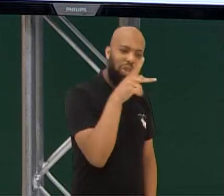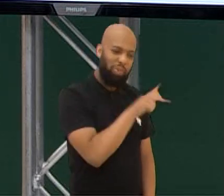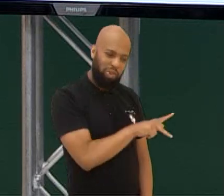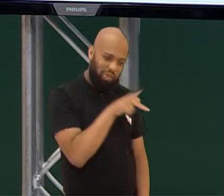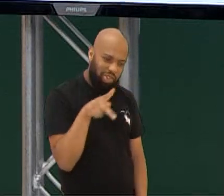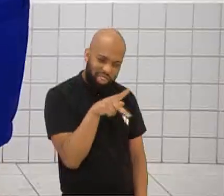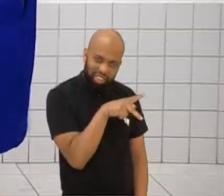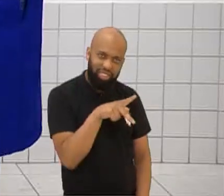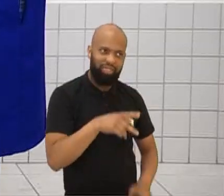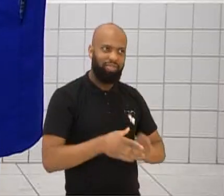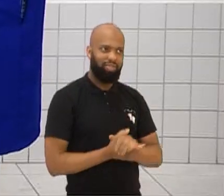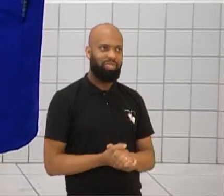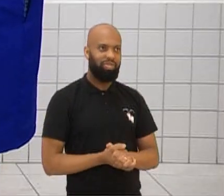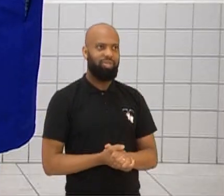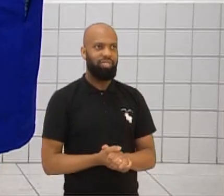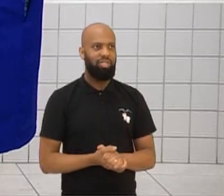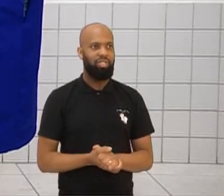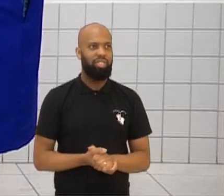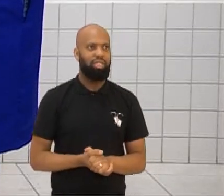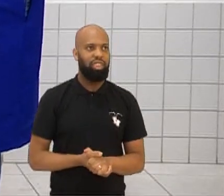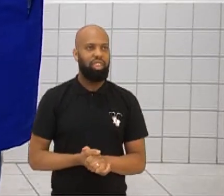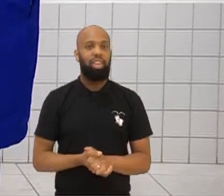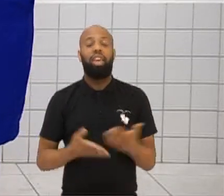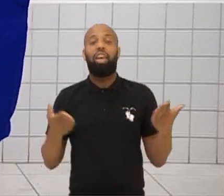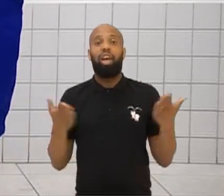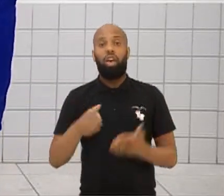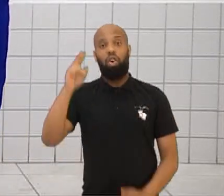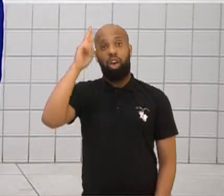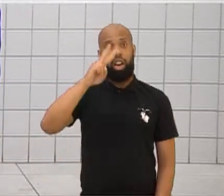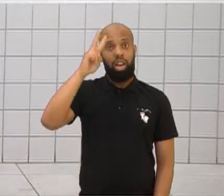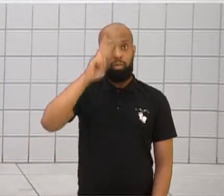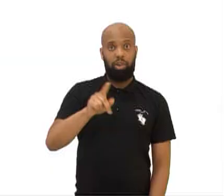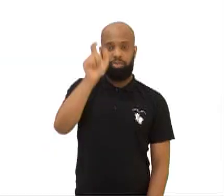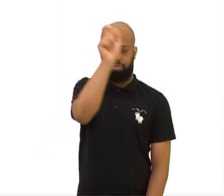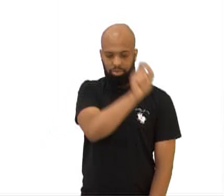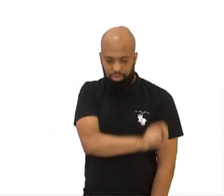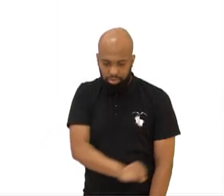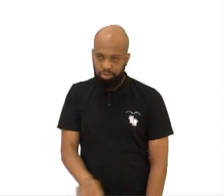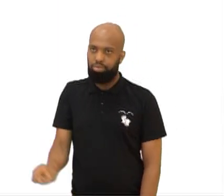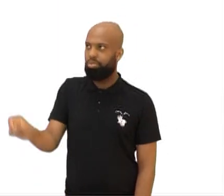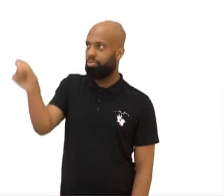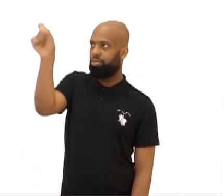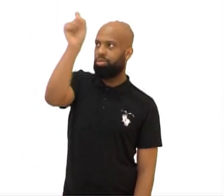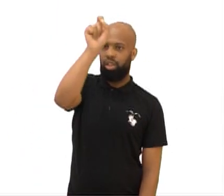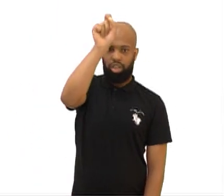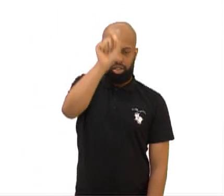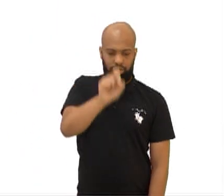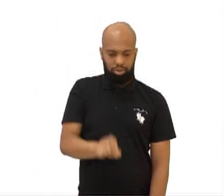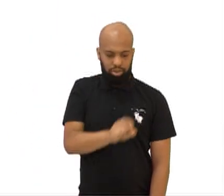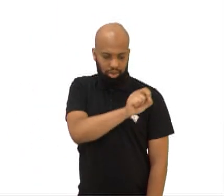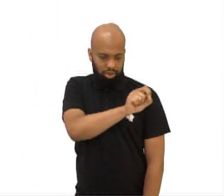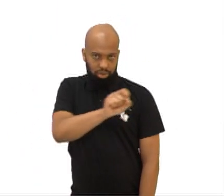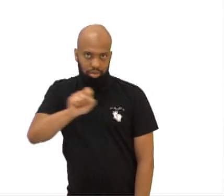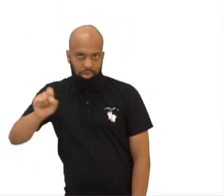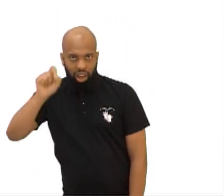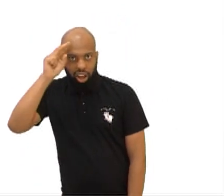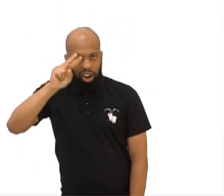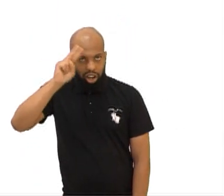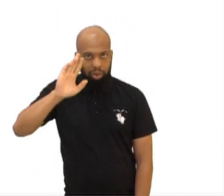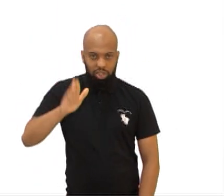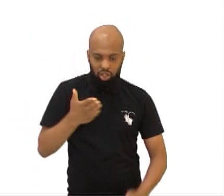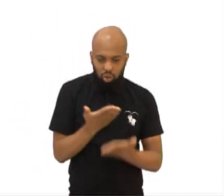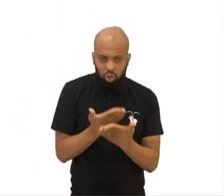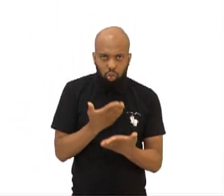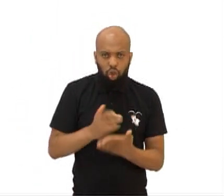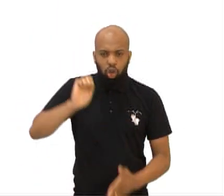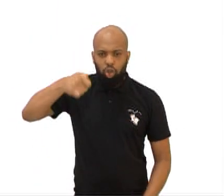aluna. E vamos relembrar o ciclo trigonométrico, viram? Lembra que a gente viu já várias aulas, a gente